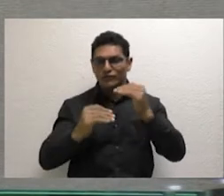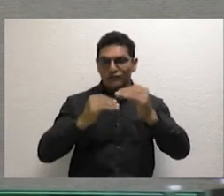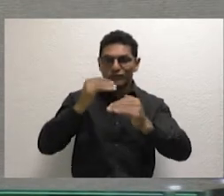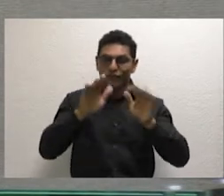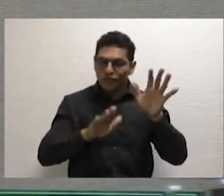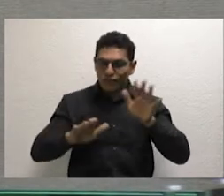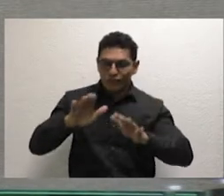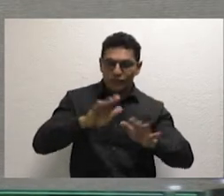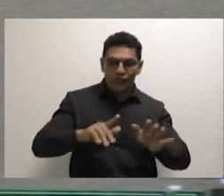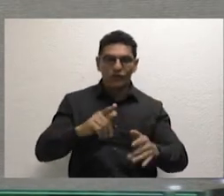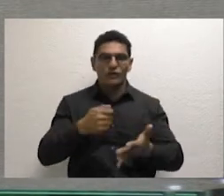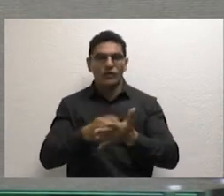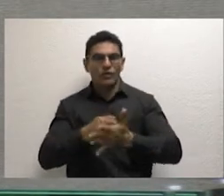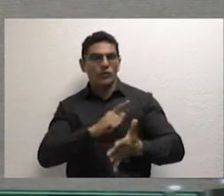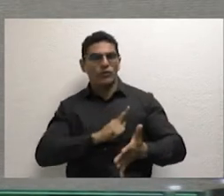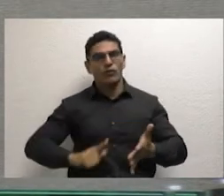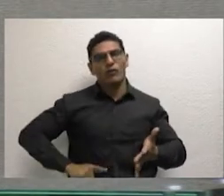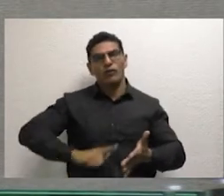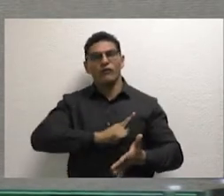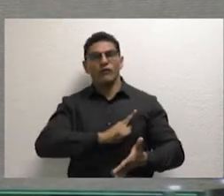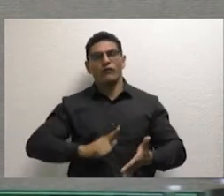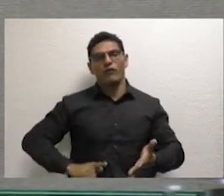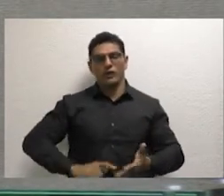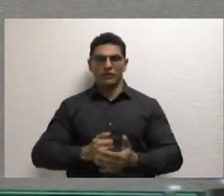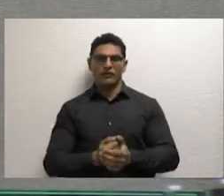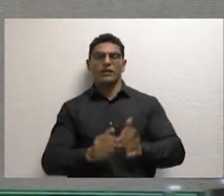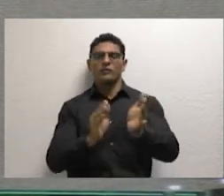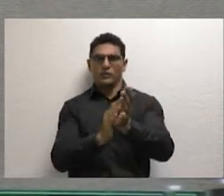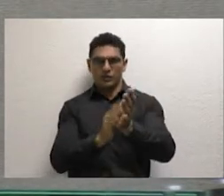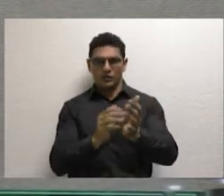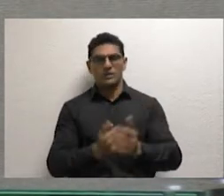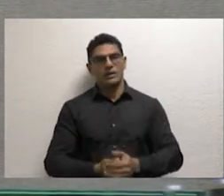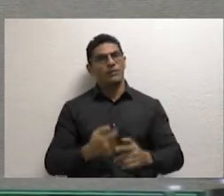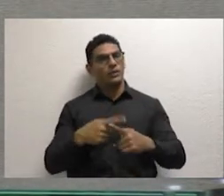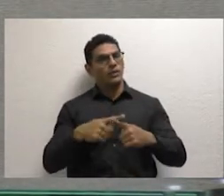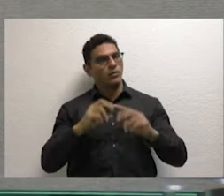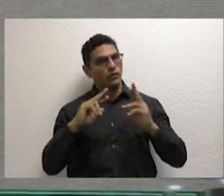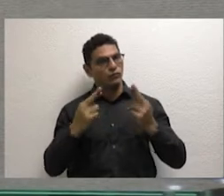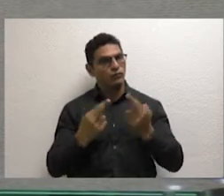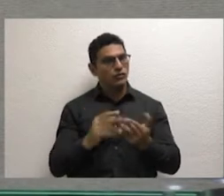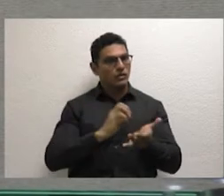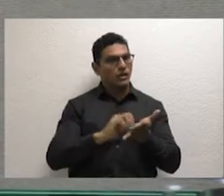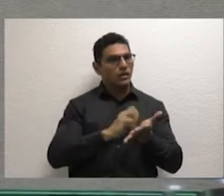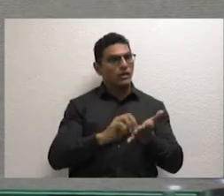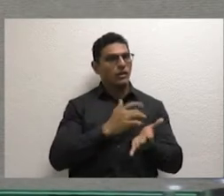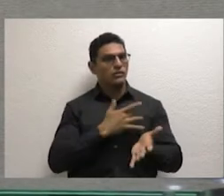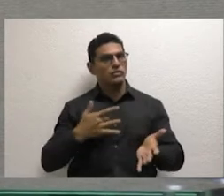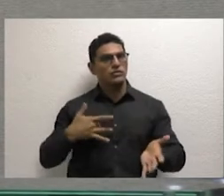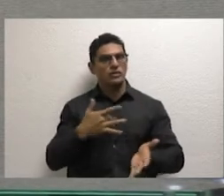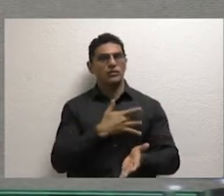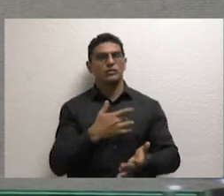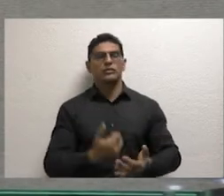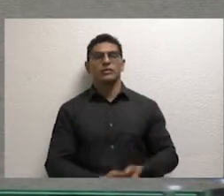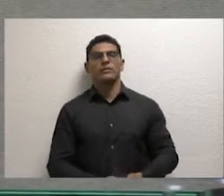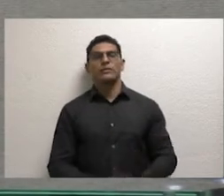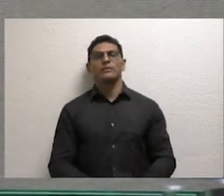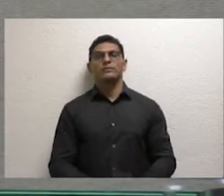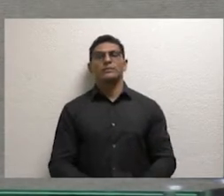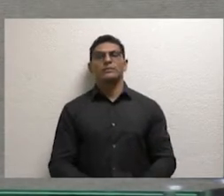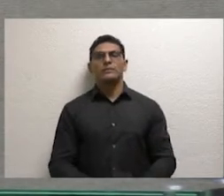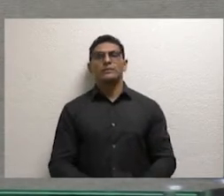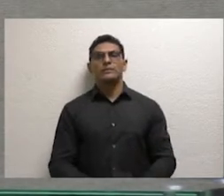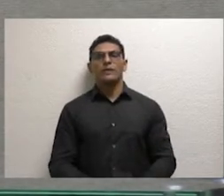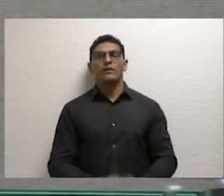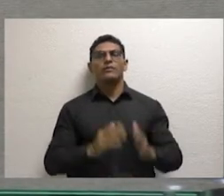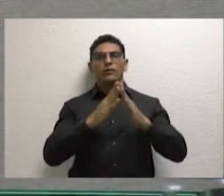governo e aqui eu quero reconhecer porque uma das demandas que eu coloquei nas reuniões com o secretário de saúde foi exatamente essa questão do